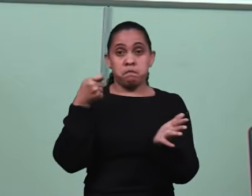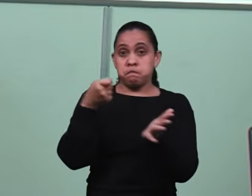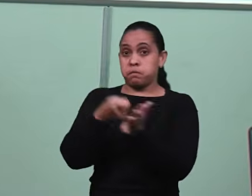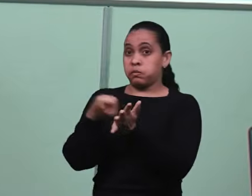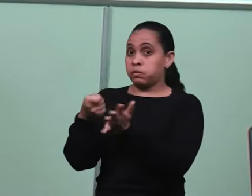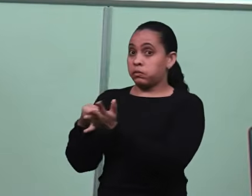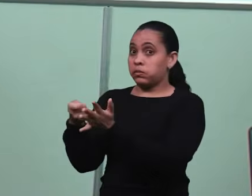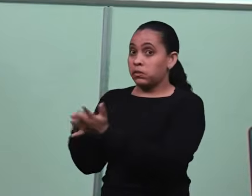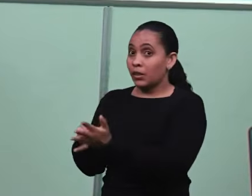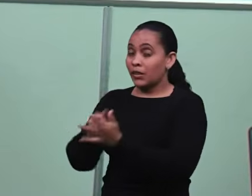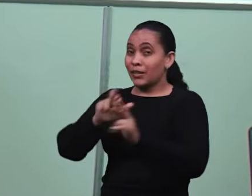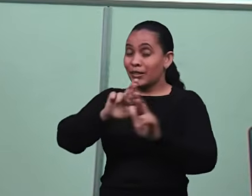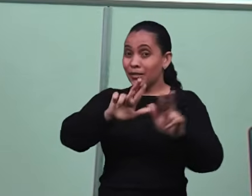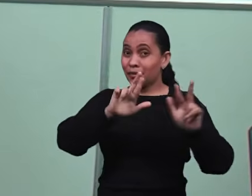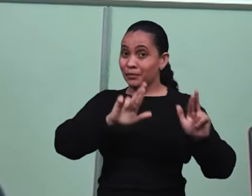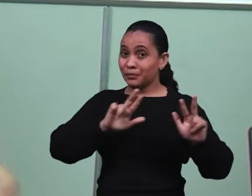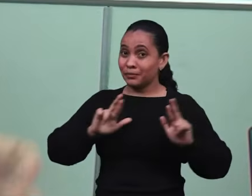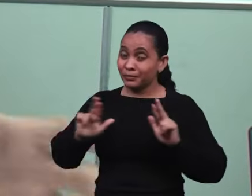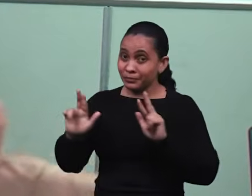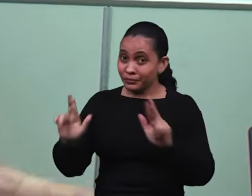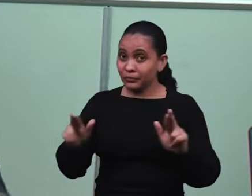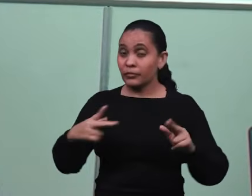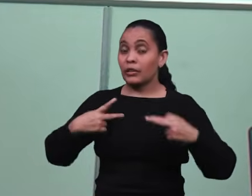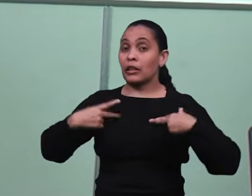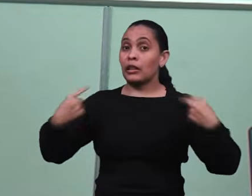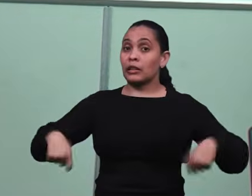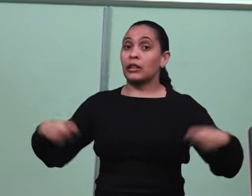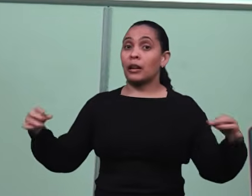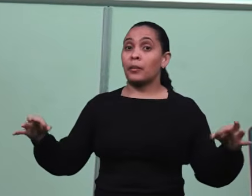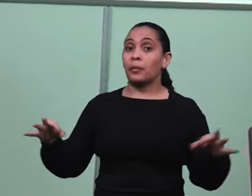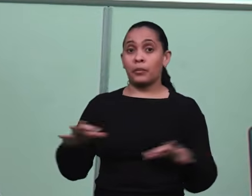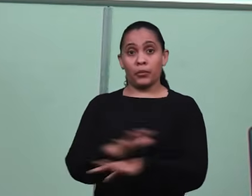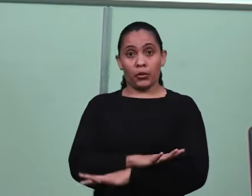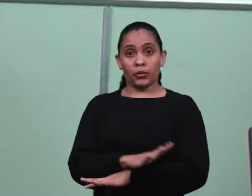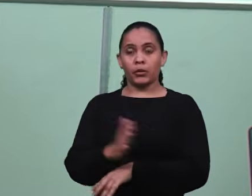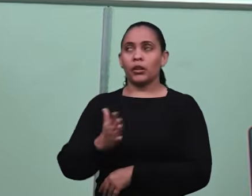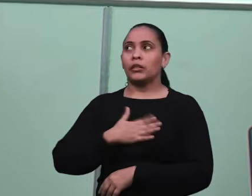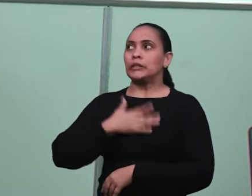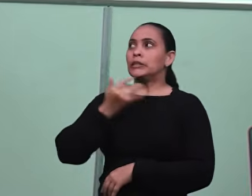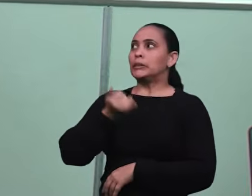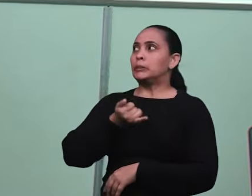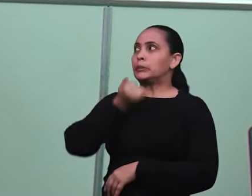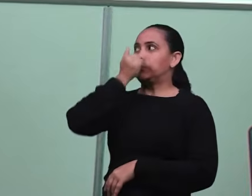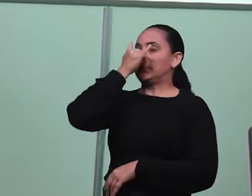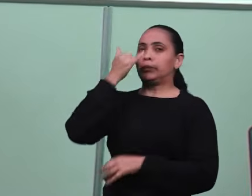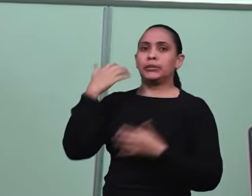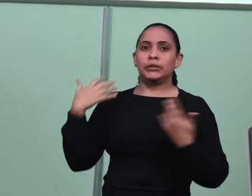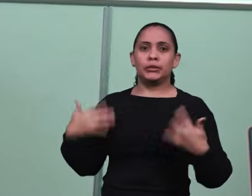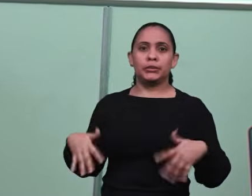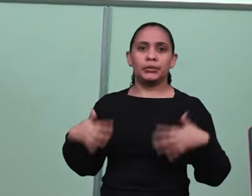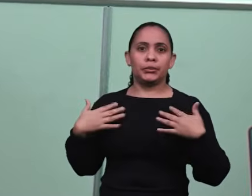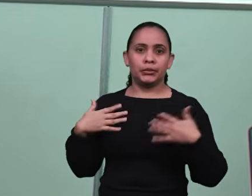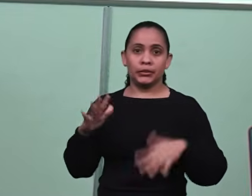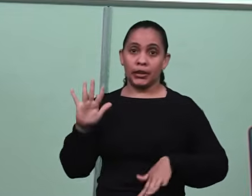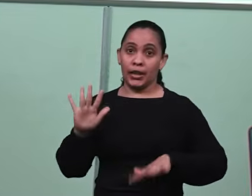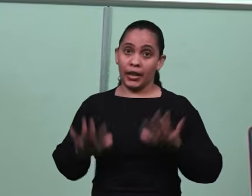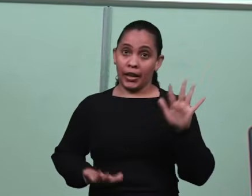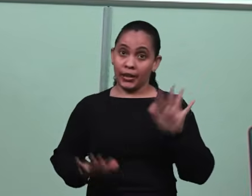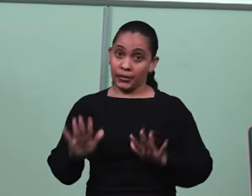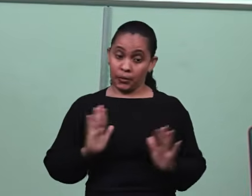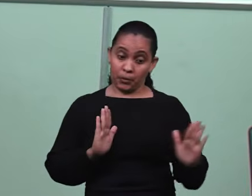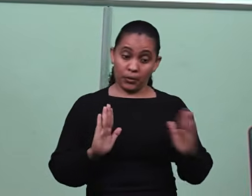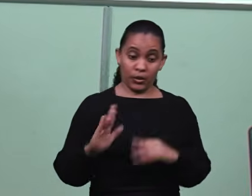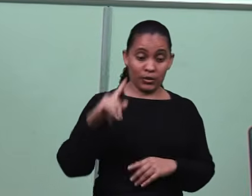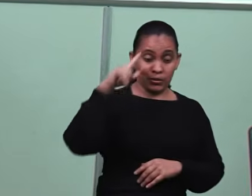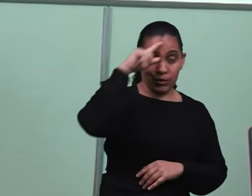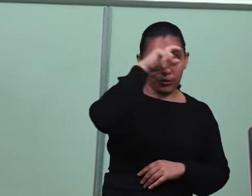complexa. Então é importante você estar preparado em todos esses segmentos para você não ser surpreendido, porque às vezes as vacas magras, né,